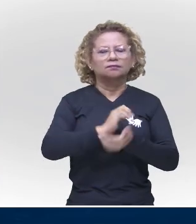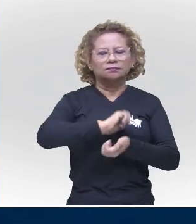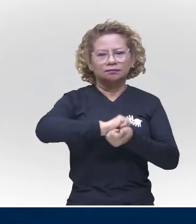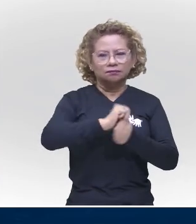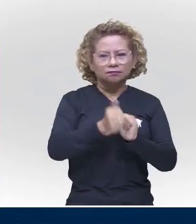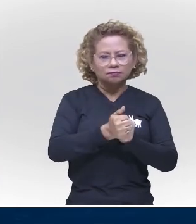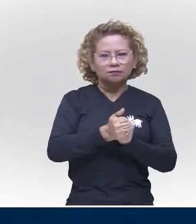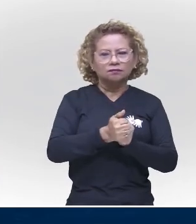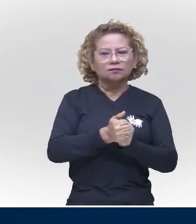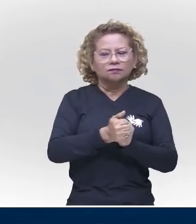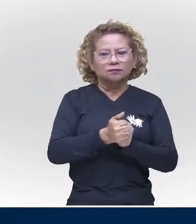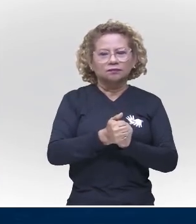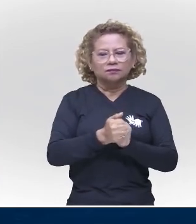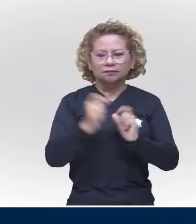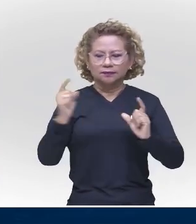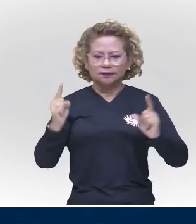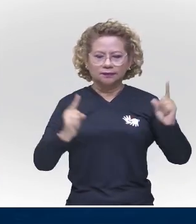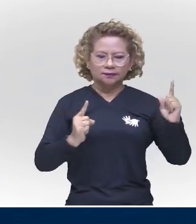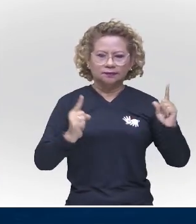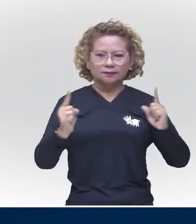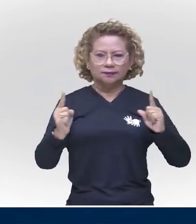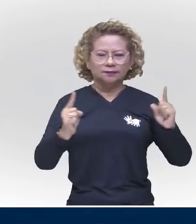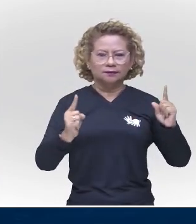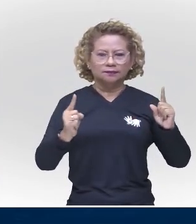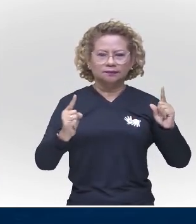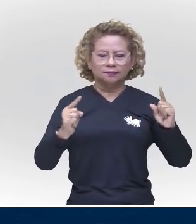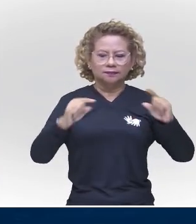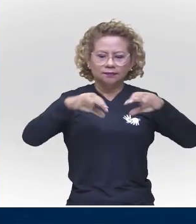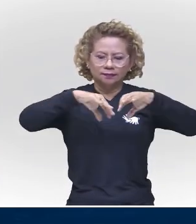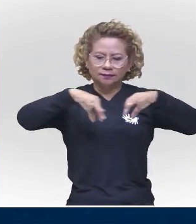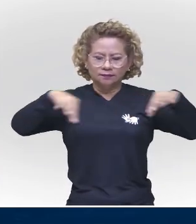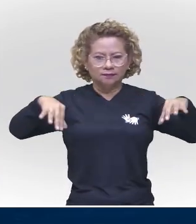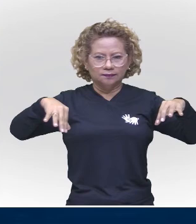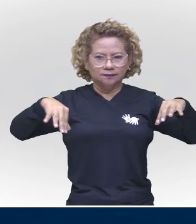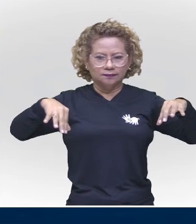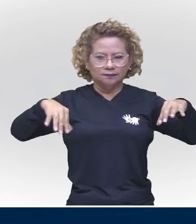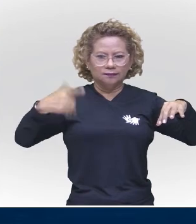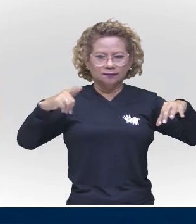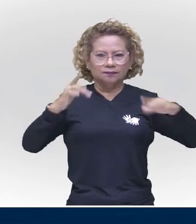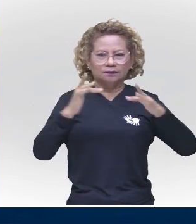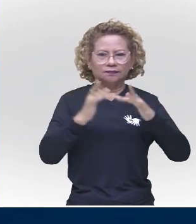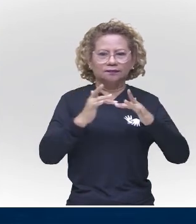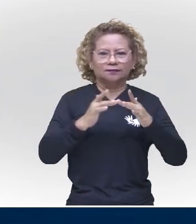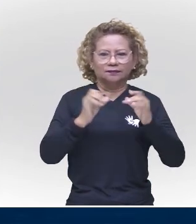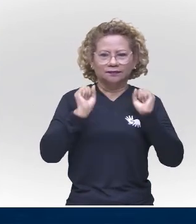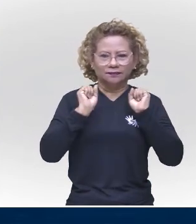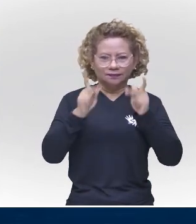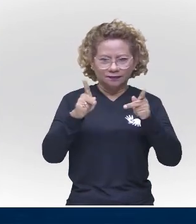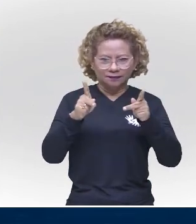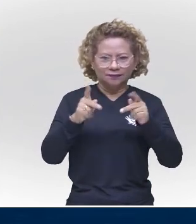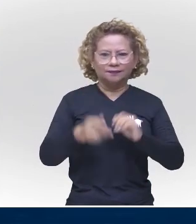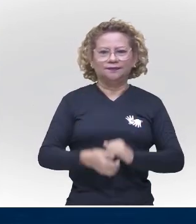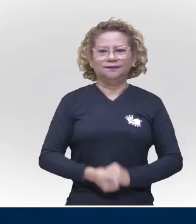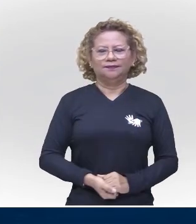do outro, a gente percebe que eles não têm contato físico, certo?